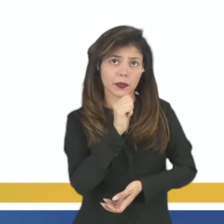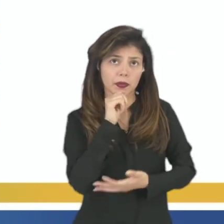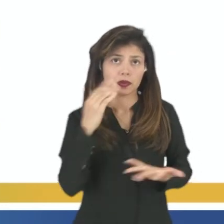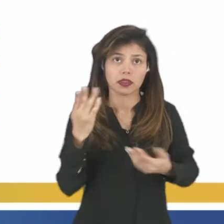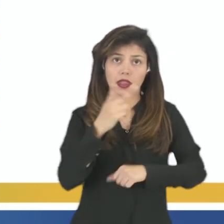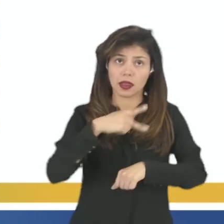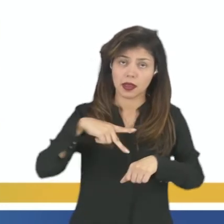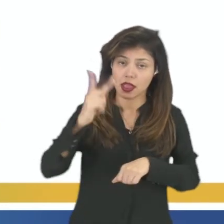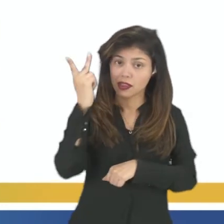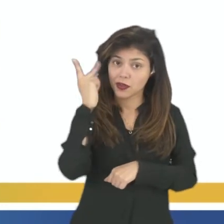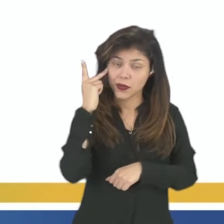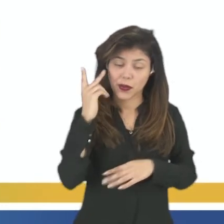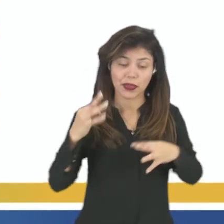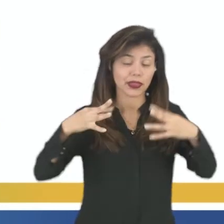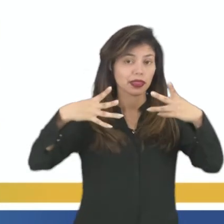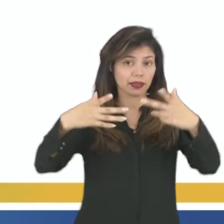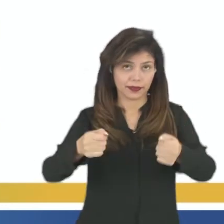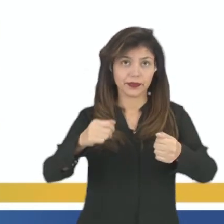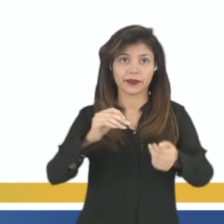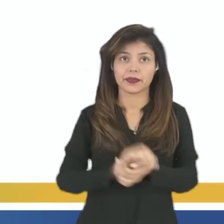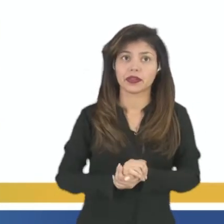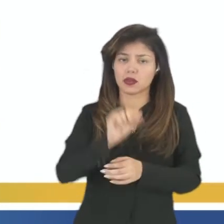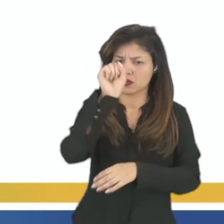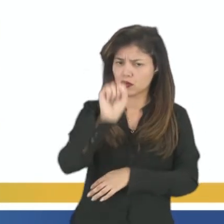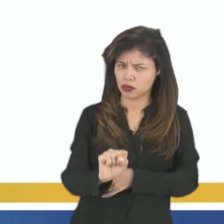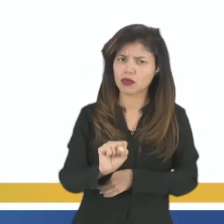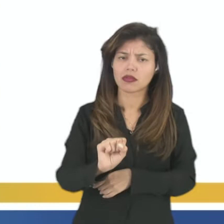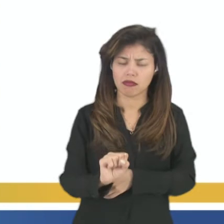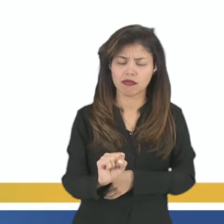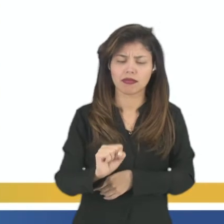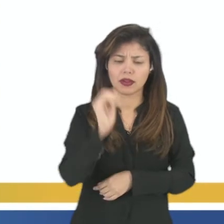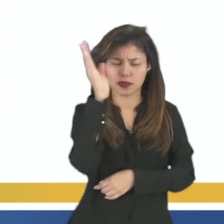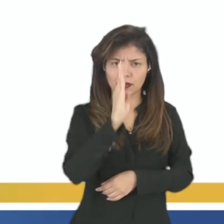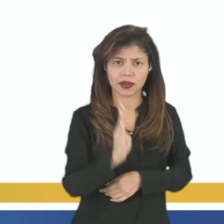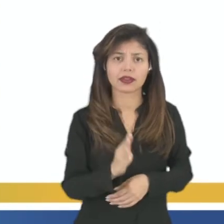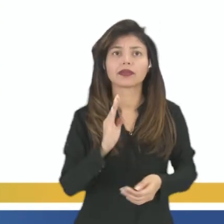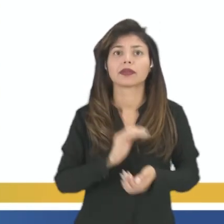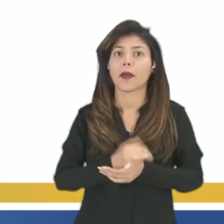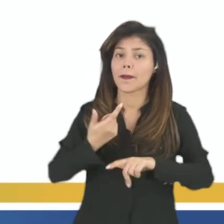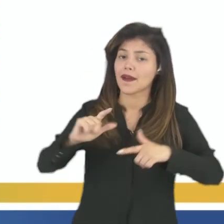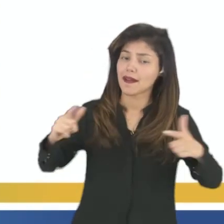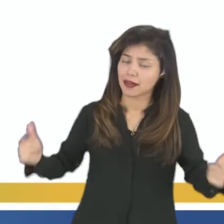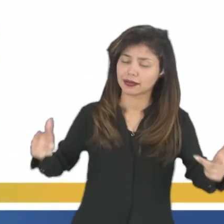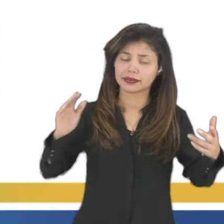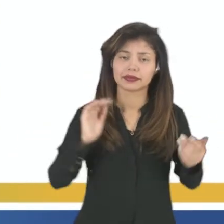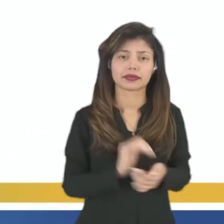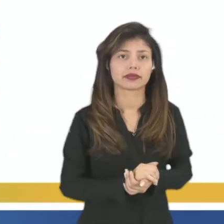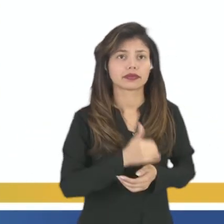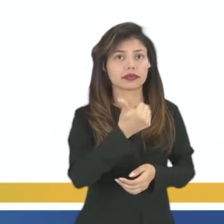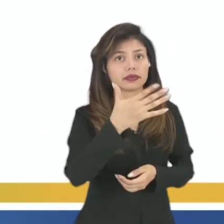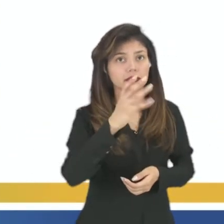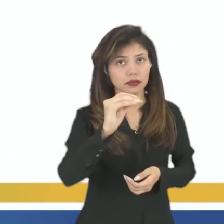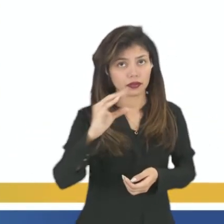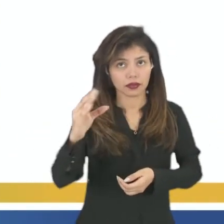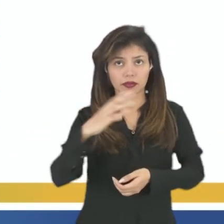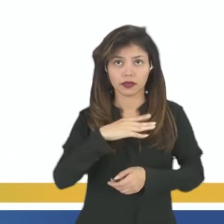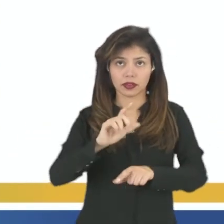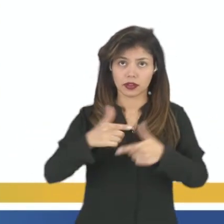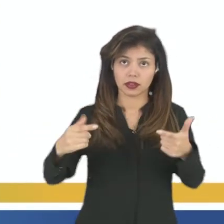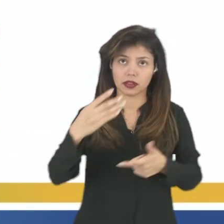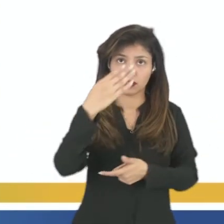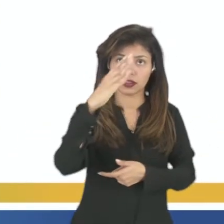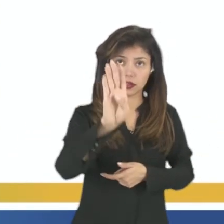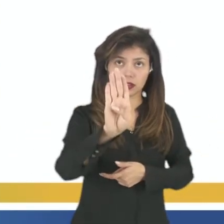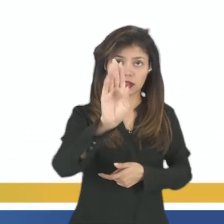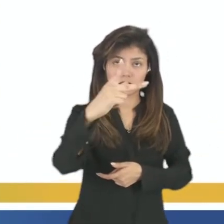maior cidade de todo o hemisfério sul, né? Quando a gente fala de hemisfério sul, é uma cidade bem maior. Então, na lista das 100 cidades com o maior PIB